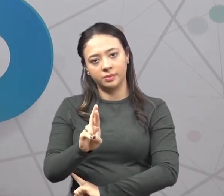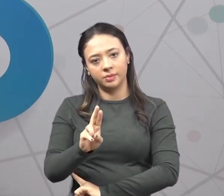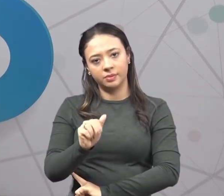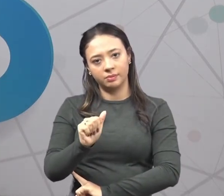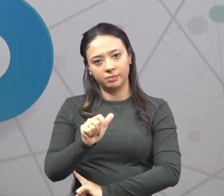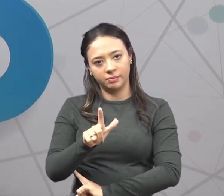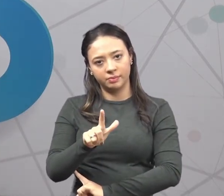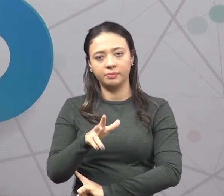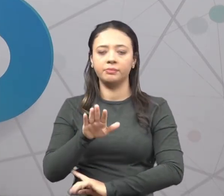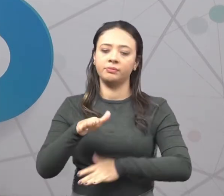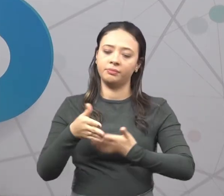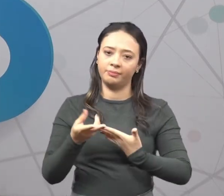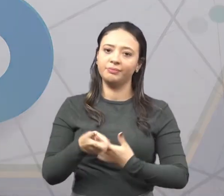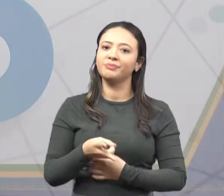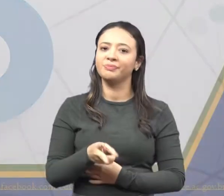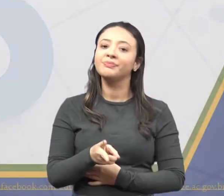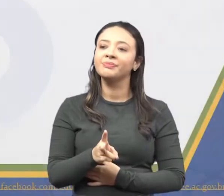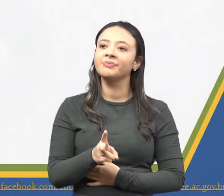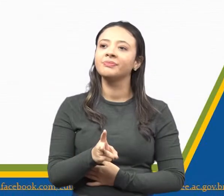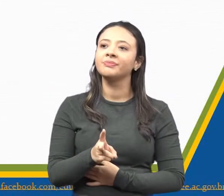Vamos continuar.